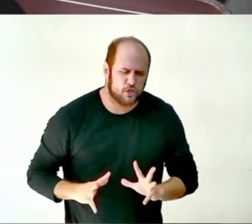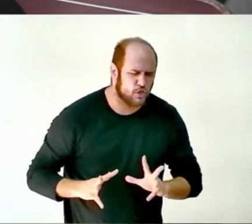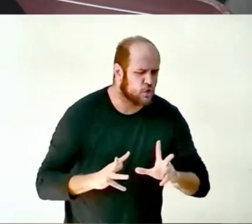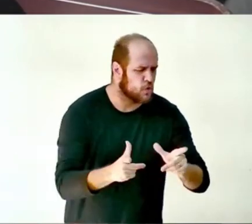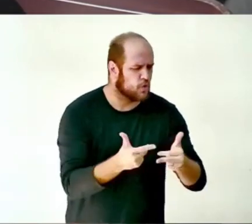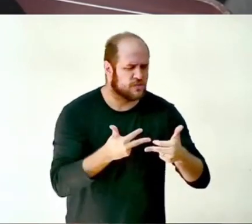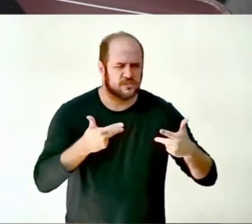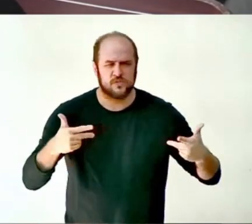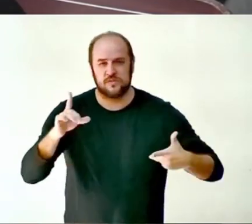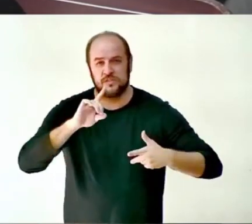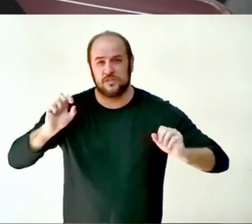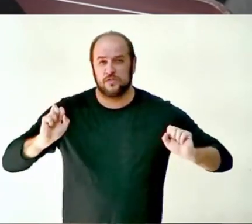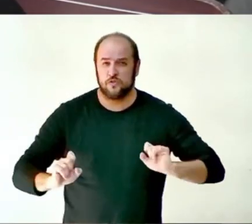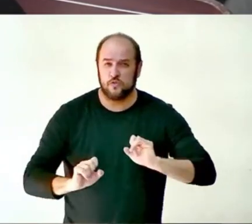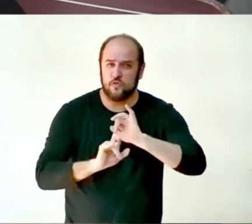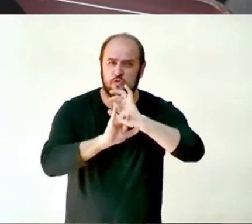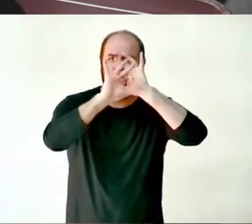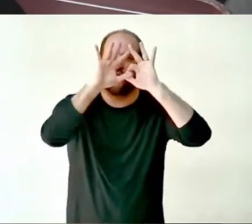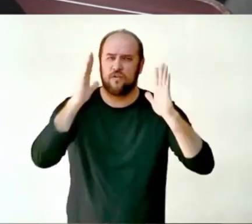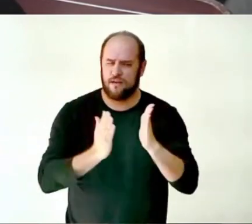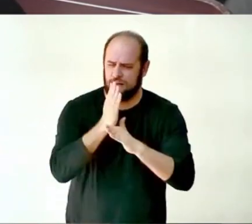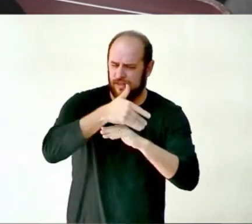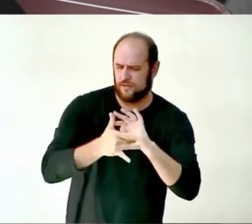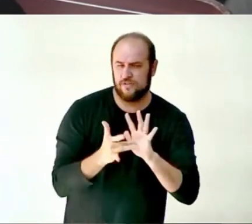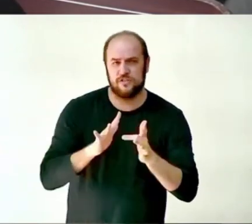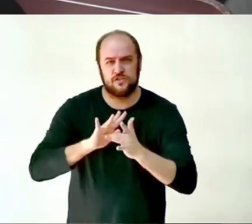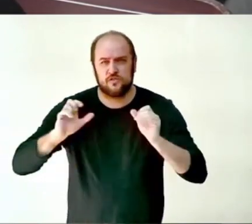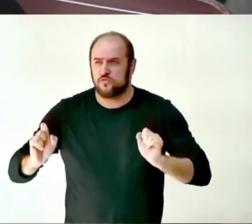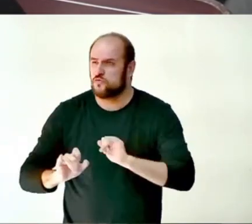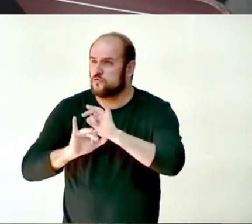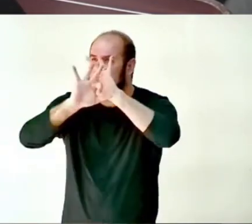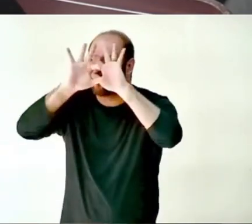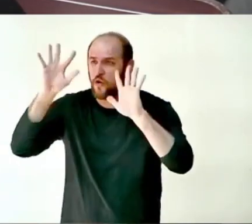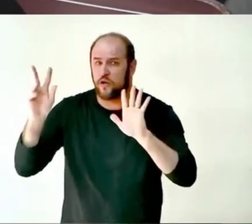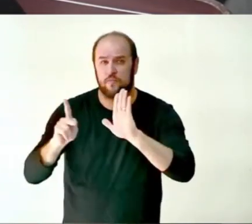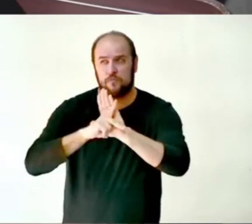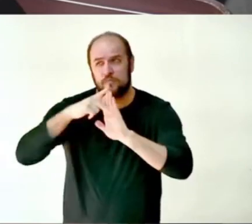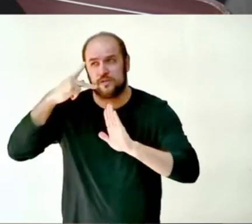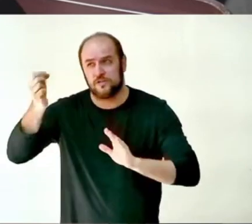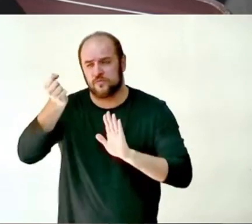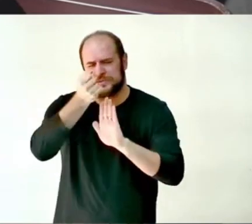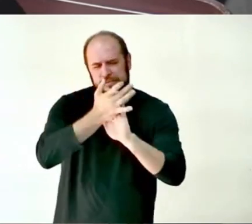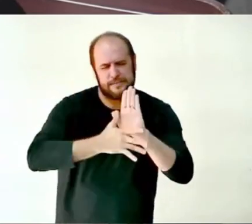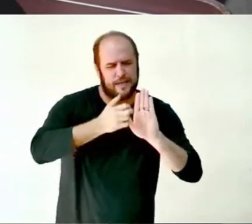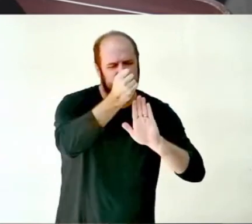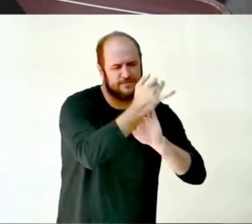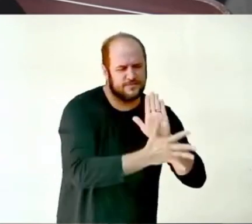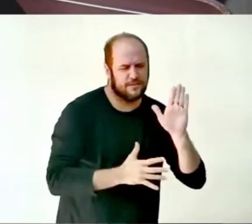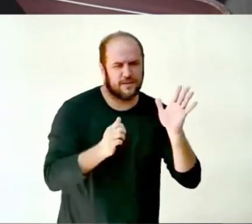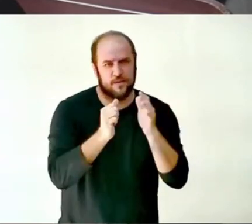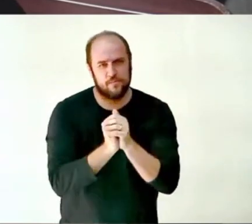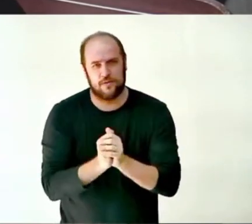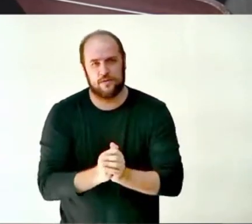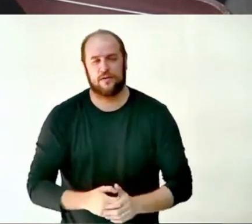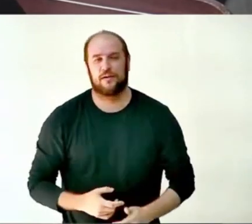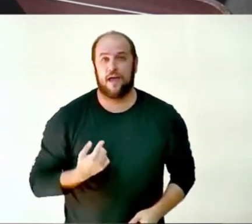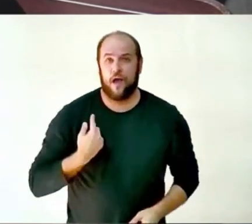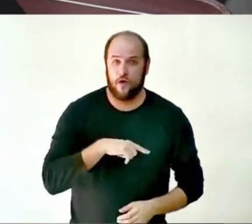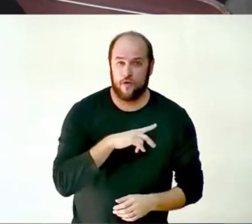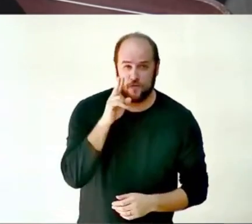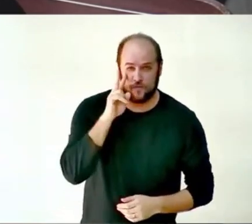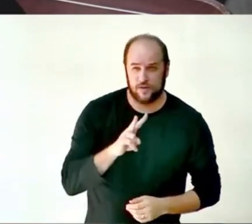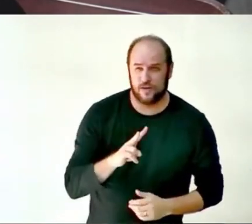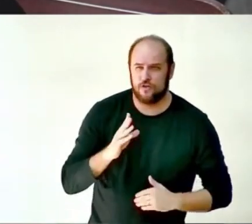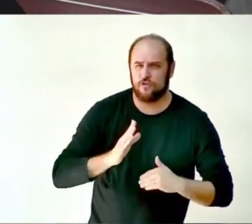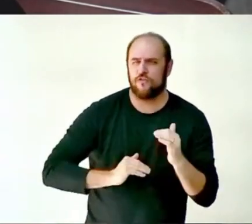seja Deus glorificado por meio de Jesus Cristo, a quem pertence a glória e o domínio pelos séculos dos séculos. Amém. Eu achei tão interessante esse faça